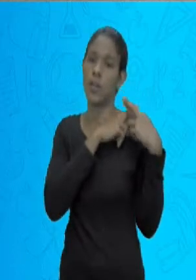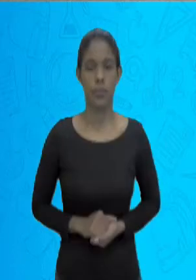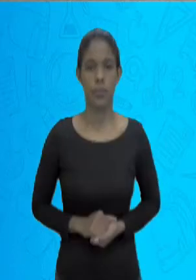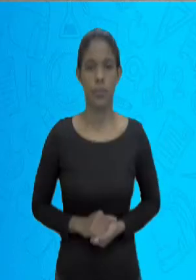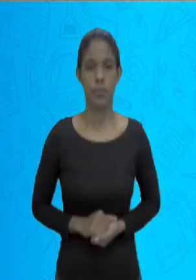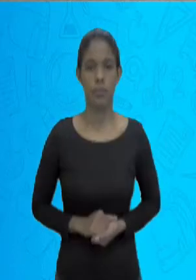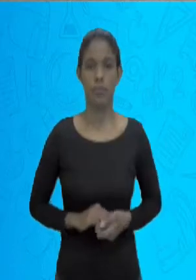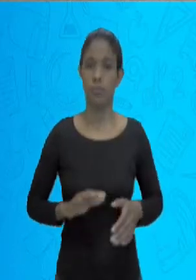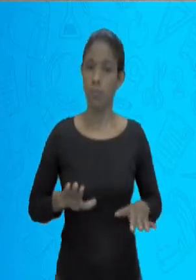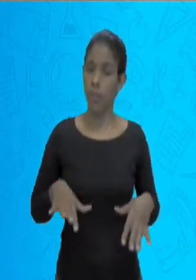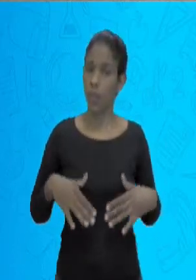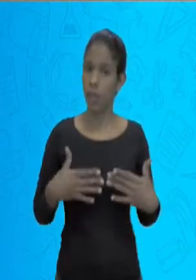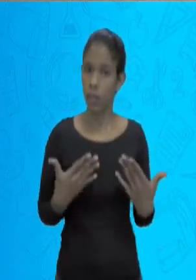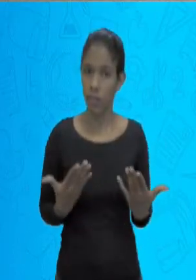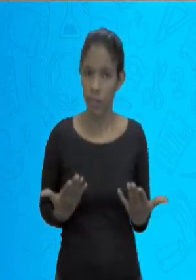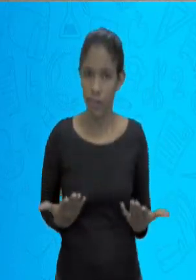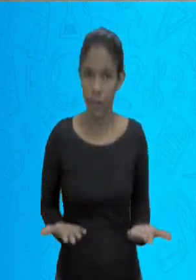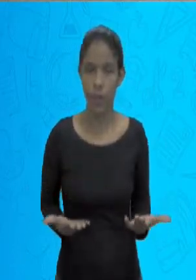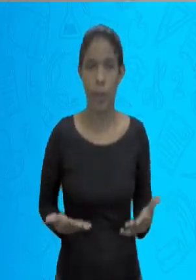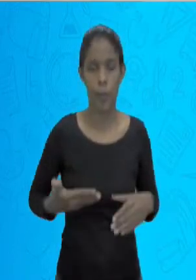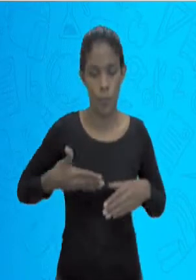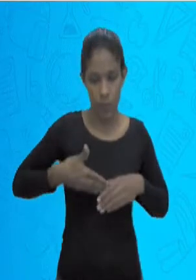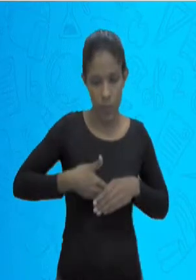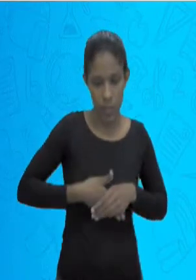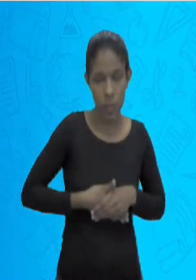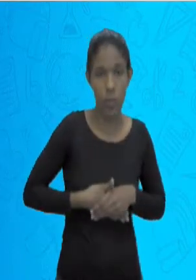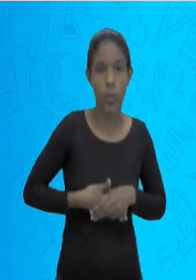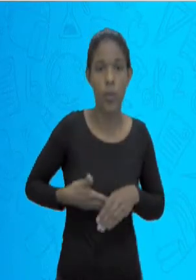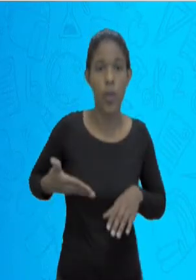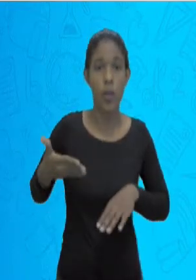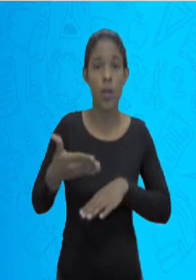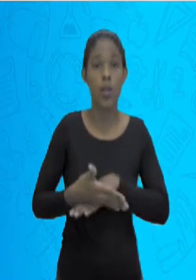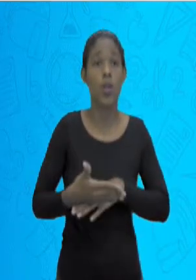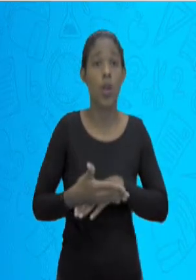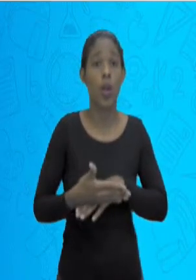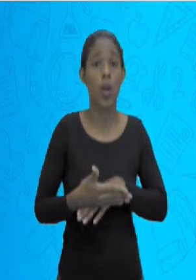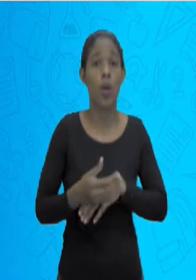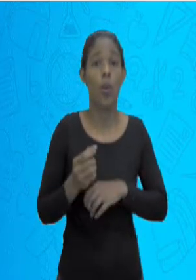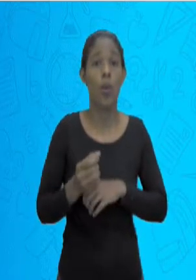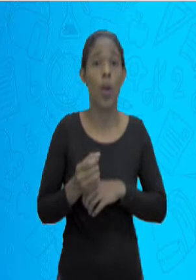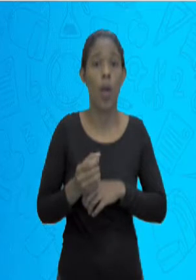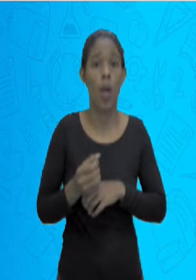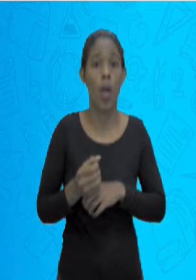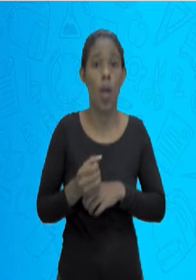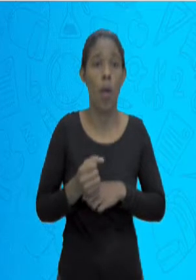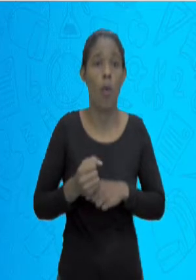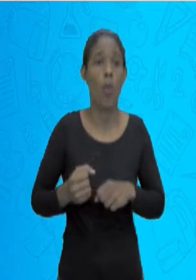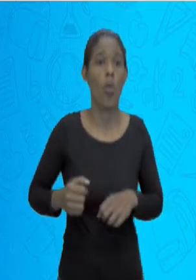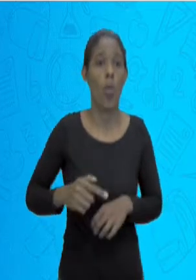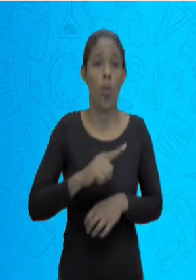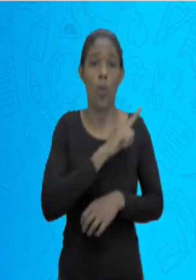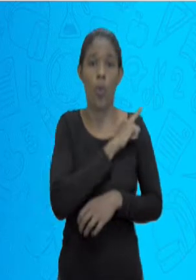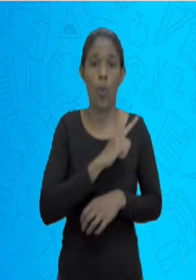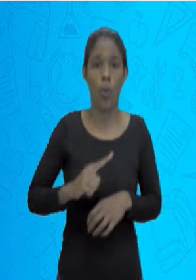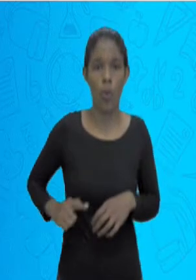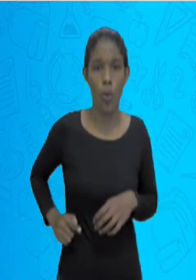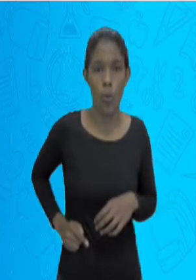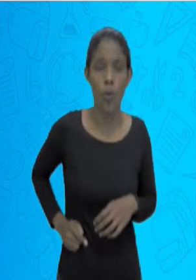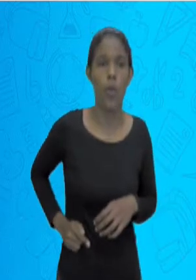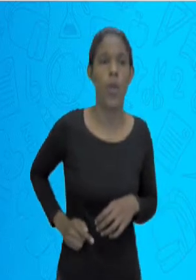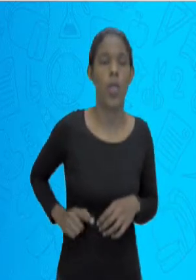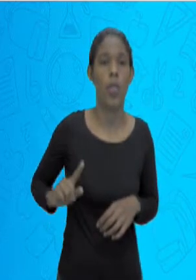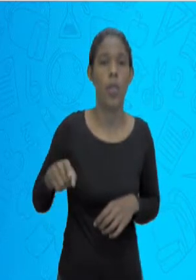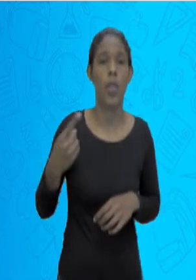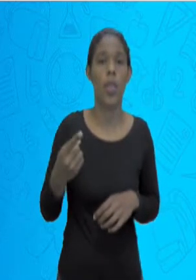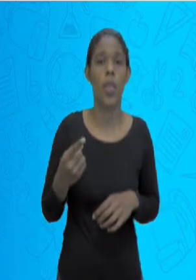nação. No entanto, Napoleão chega ao poder com o golpe de 18 de Brumário na França,